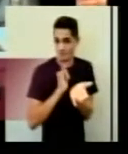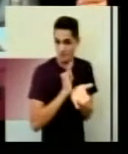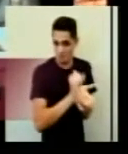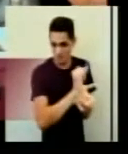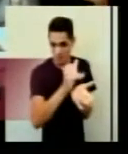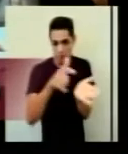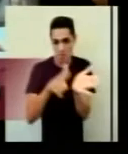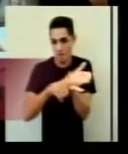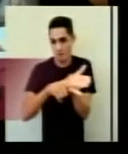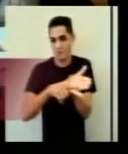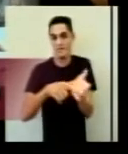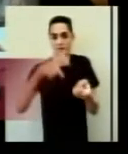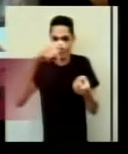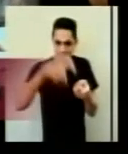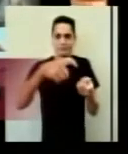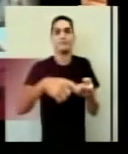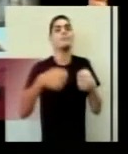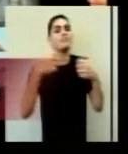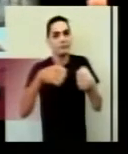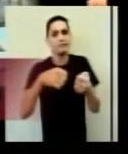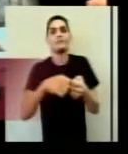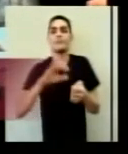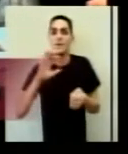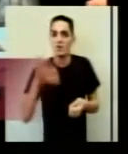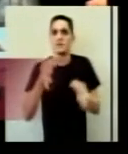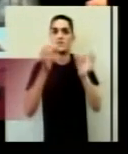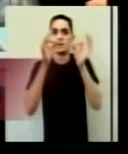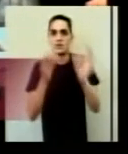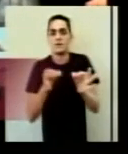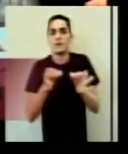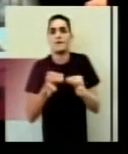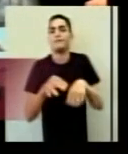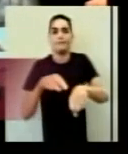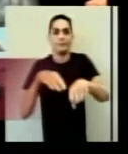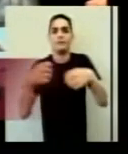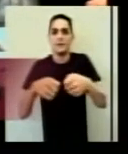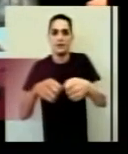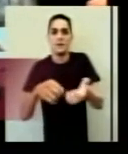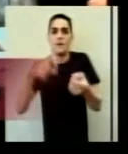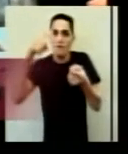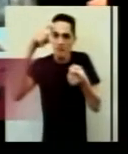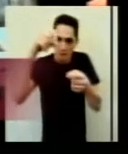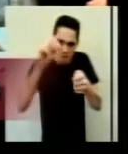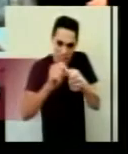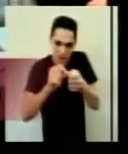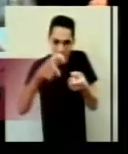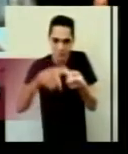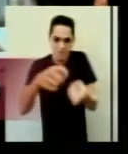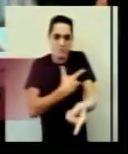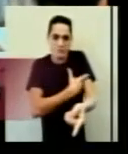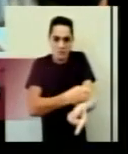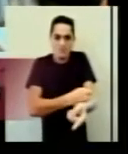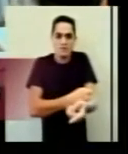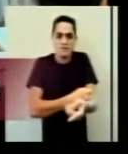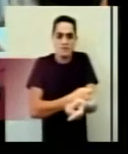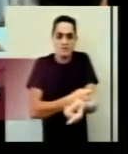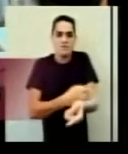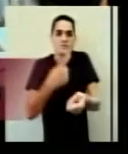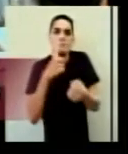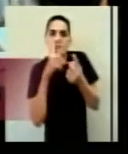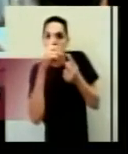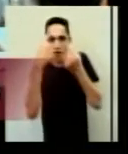seria um parâmetro maravilhoso para a gente, a partir do momento que ele fosse fidedigno, que ele ocorresse no mesmo